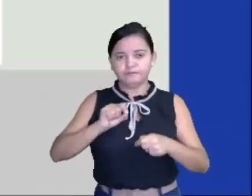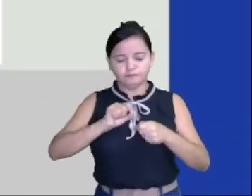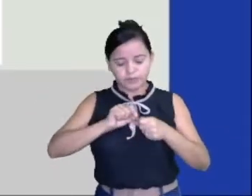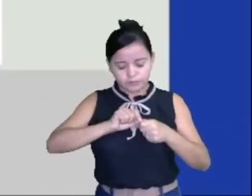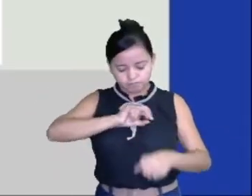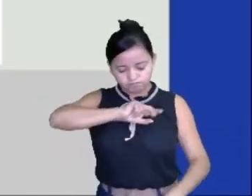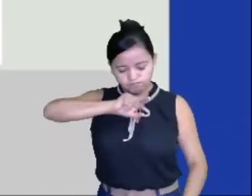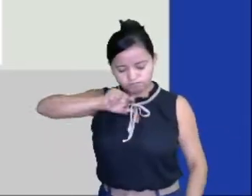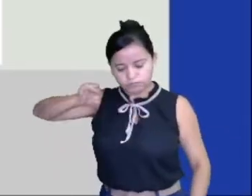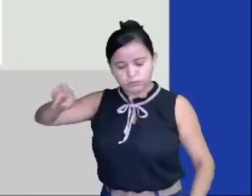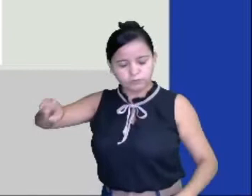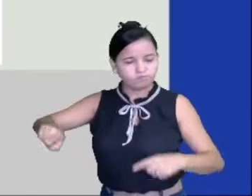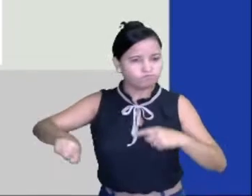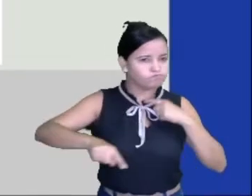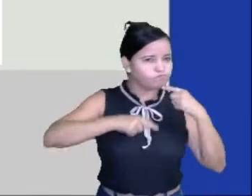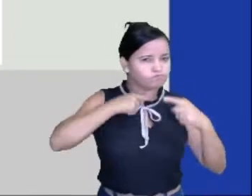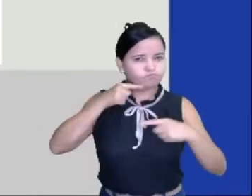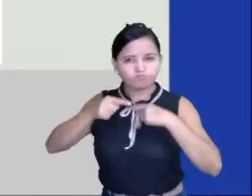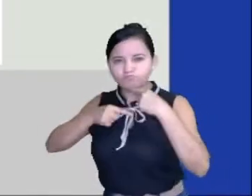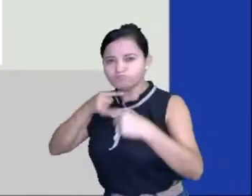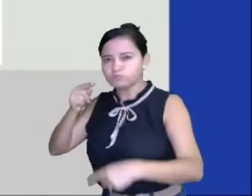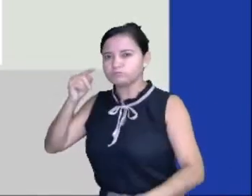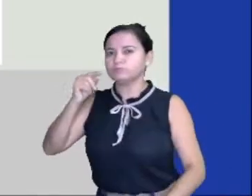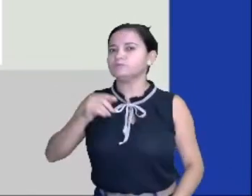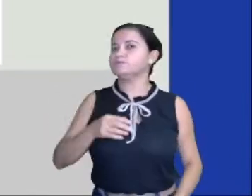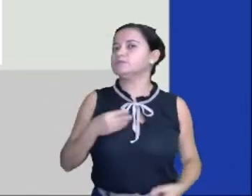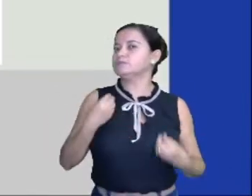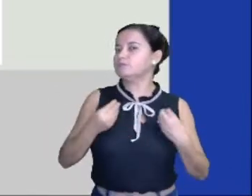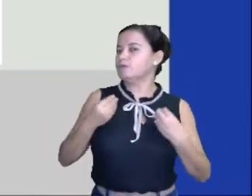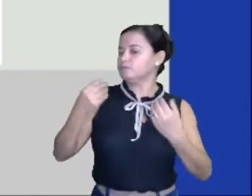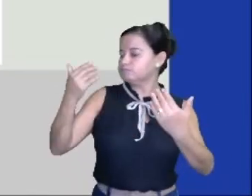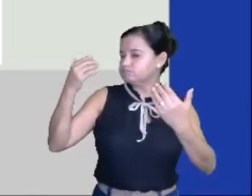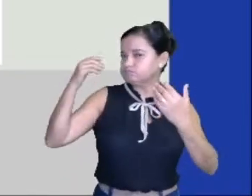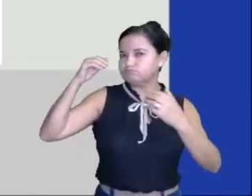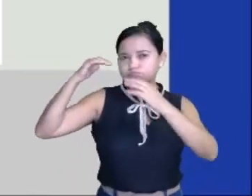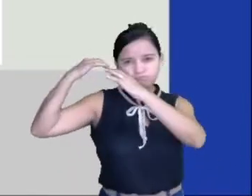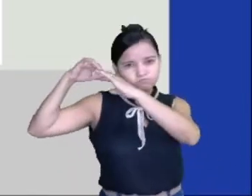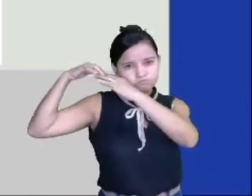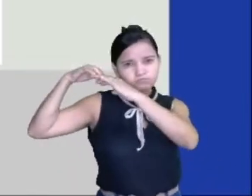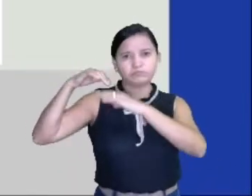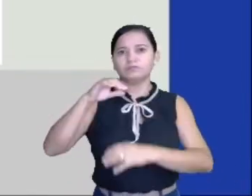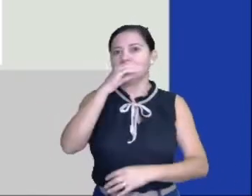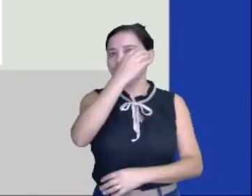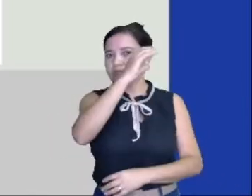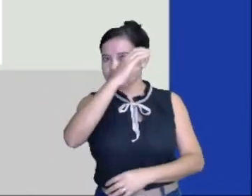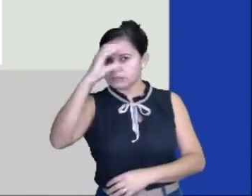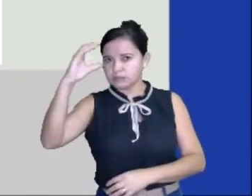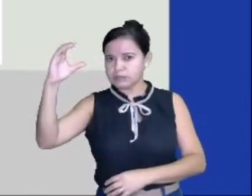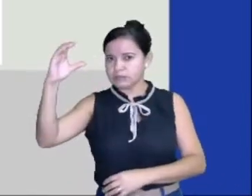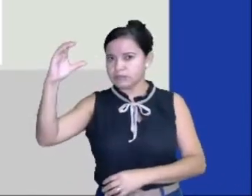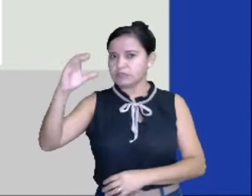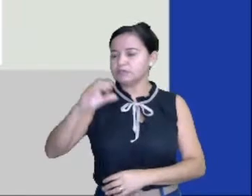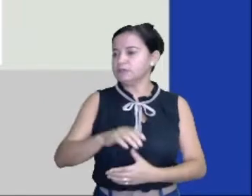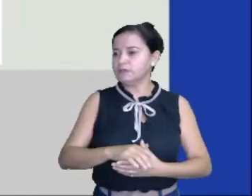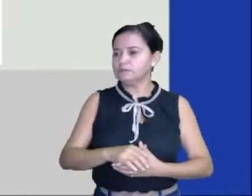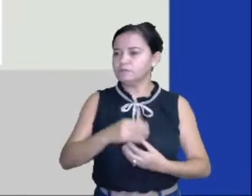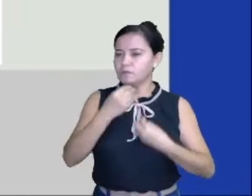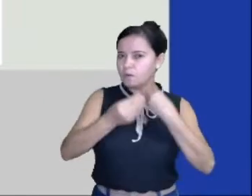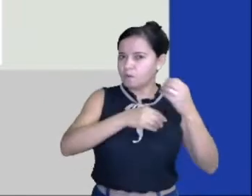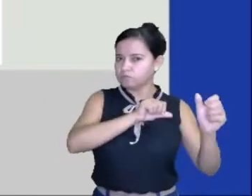inferências, fazer indagações. Então, a evolução dos modelos atômicos, tá? A ciência é mutável, como é sabido de todos,